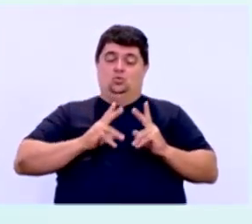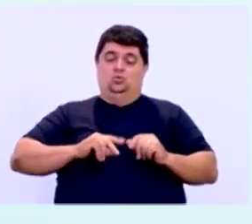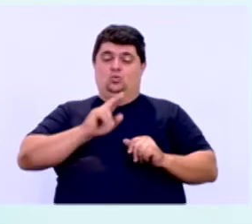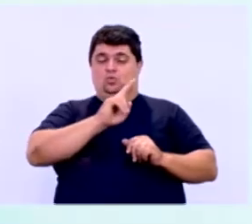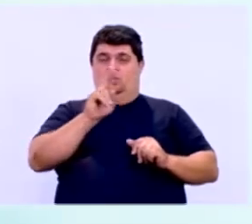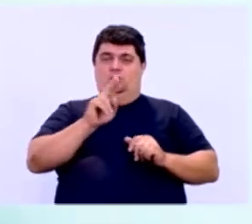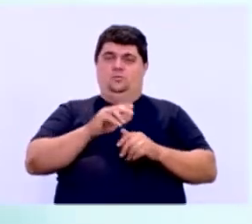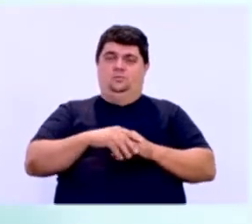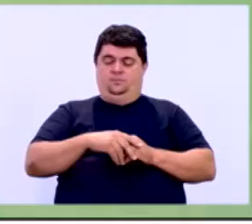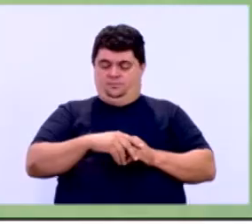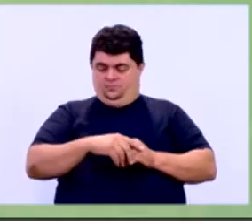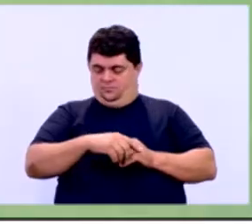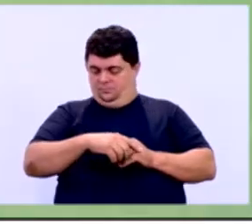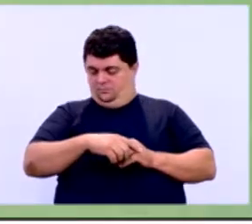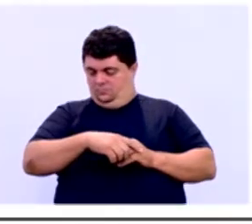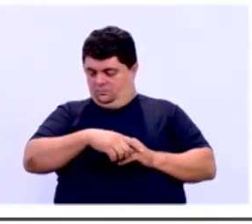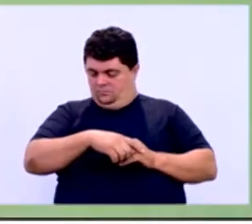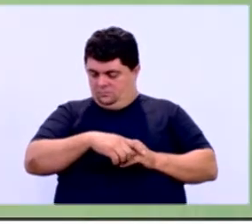tá?